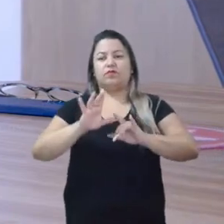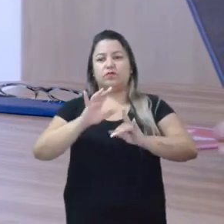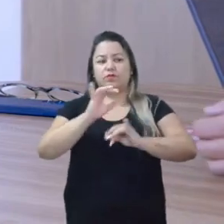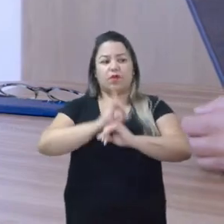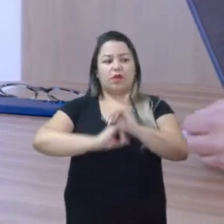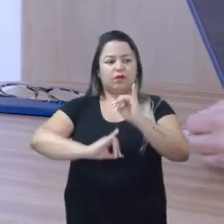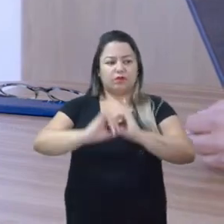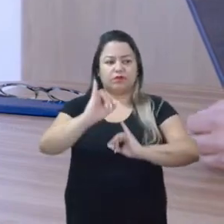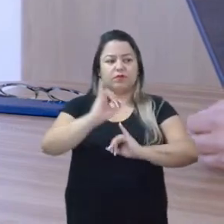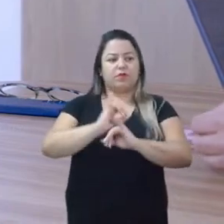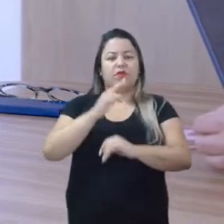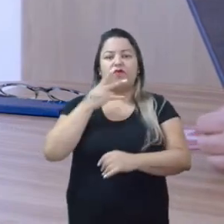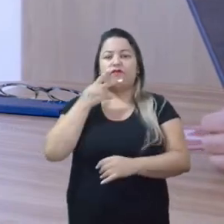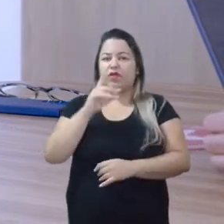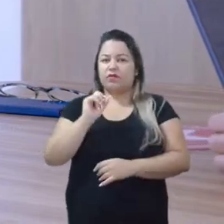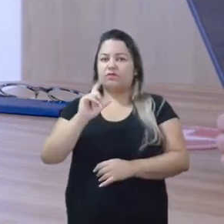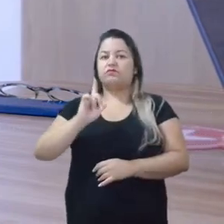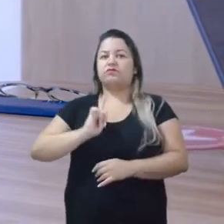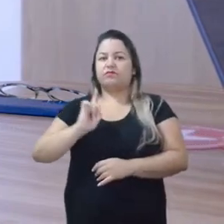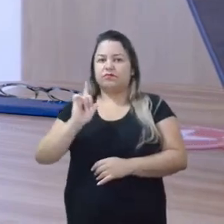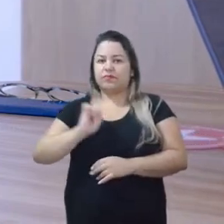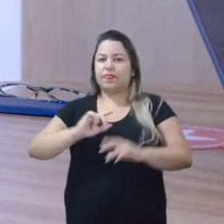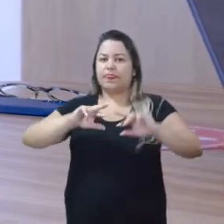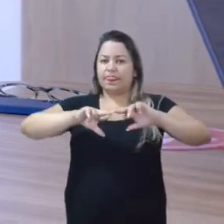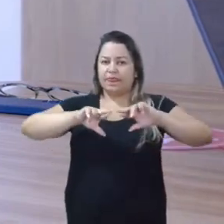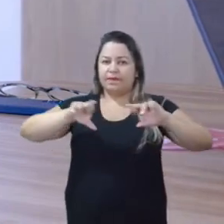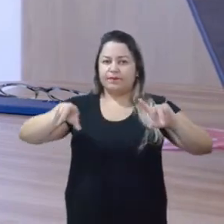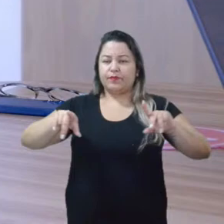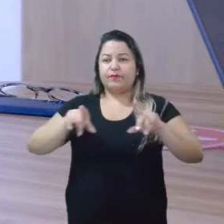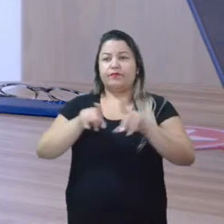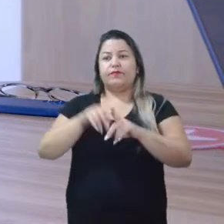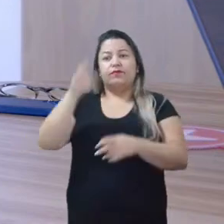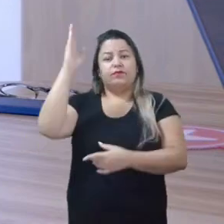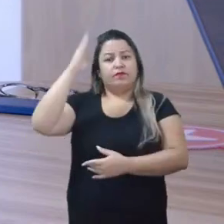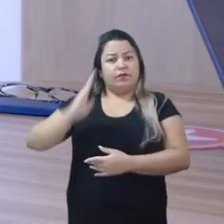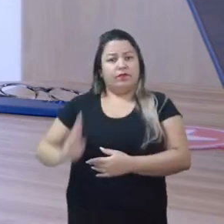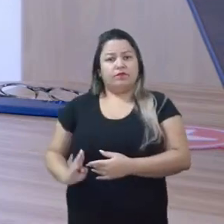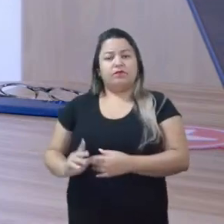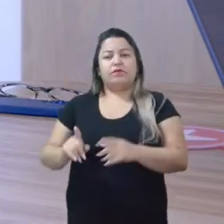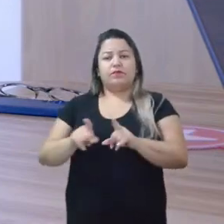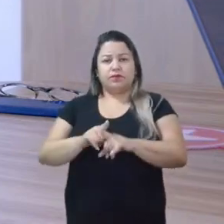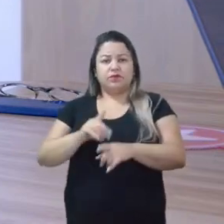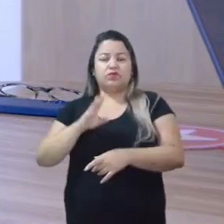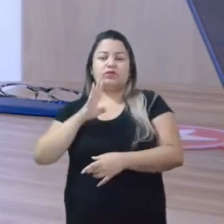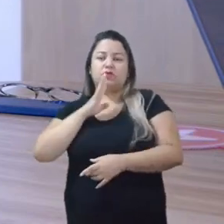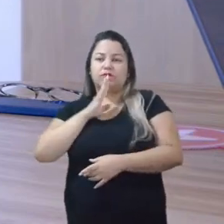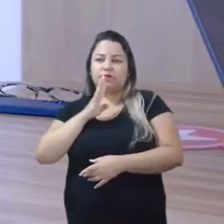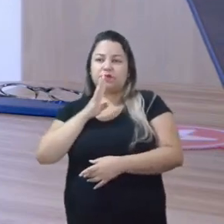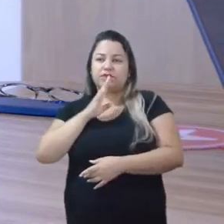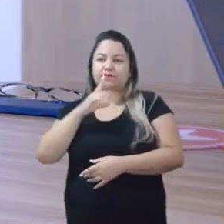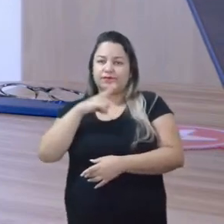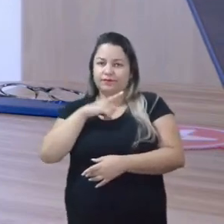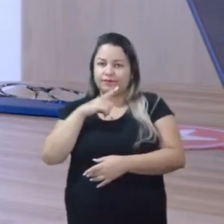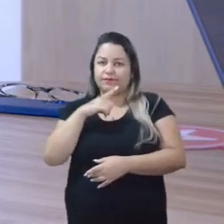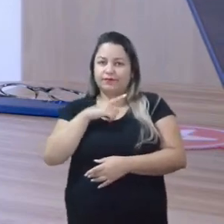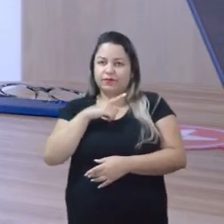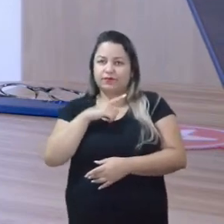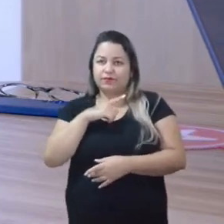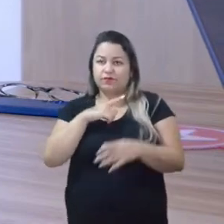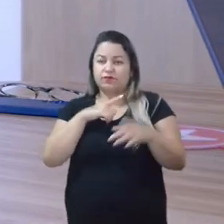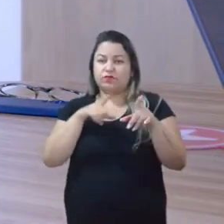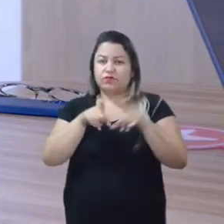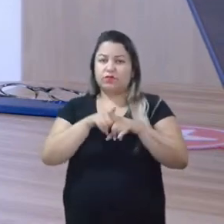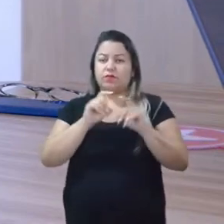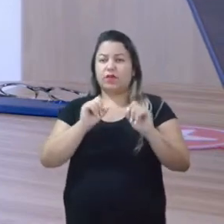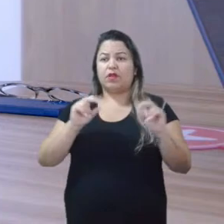que tem que ser feito de uma forma diferente as coisas no Brasil. E que a gente reconheça que há um interesse econômico por trás disso. Não é por acaso que esse assunto não